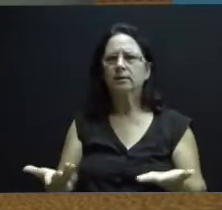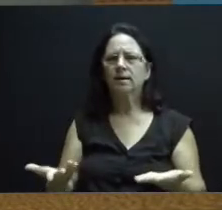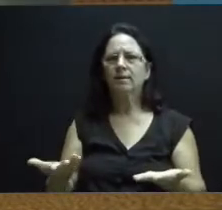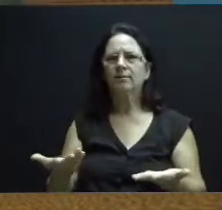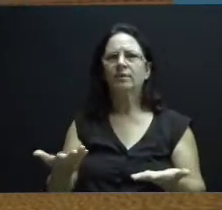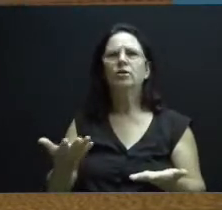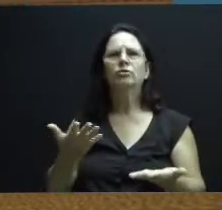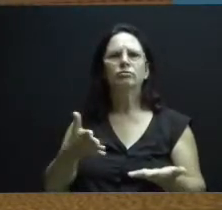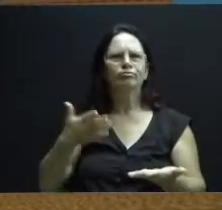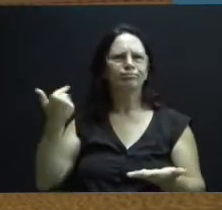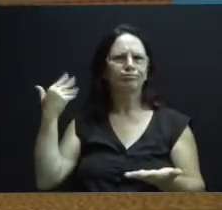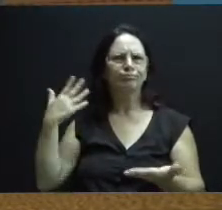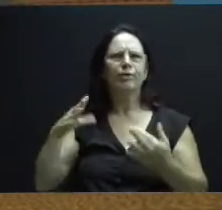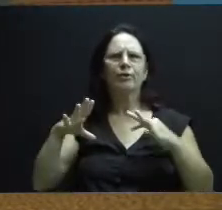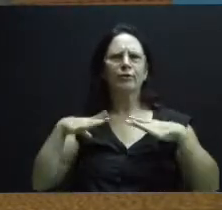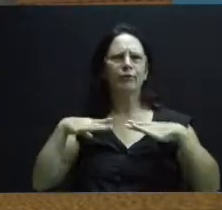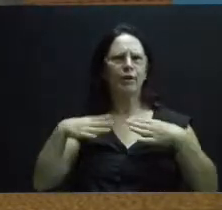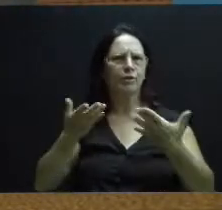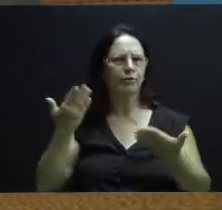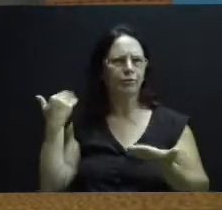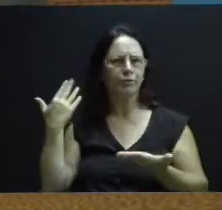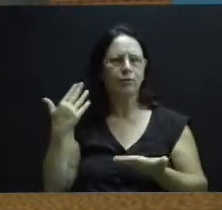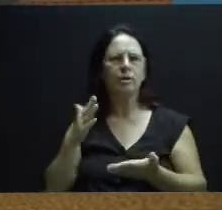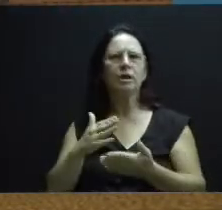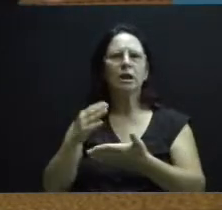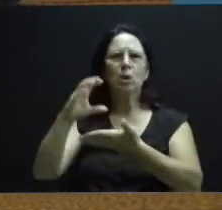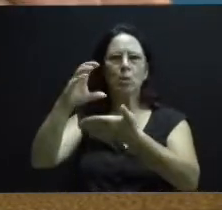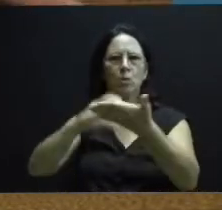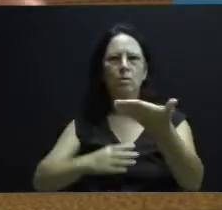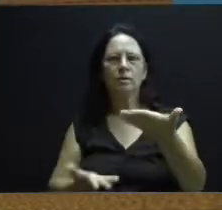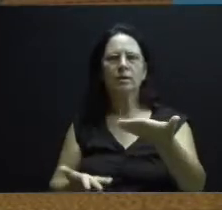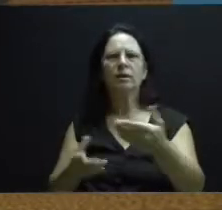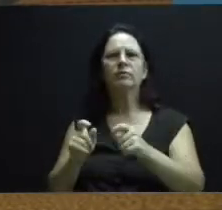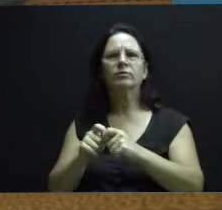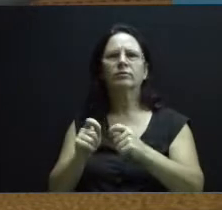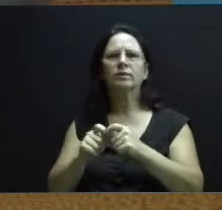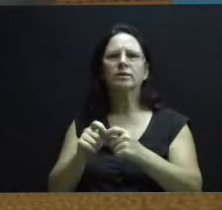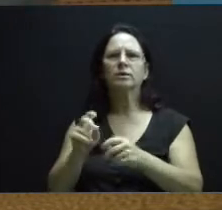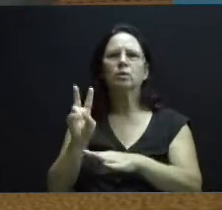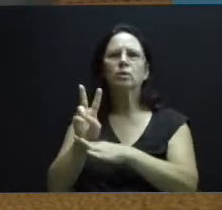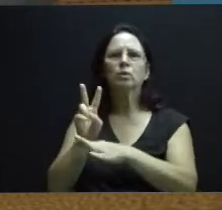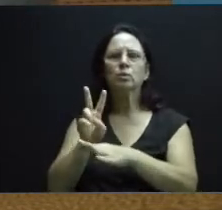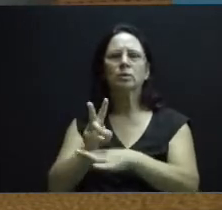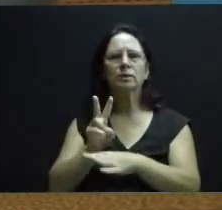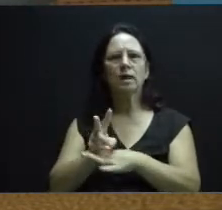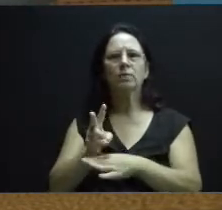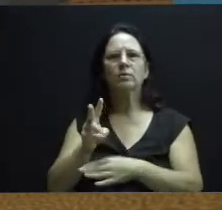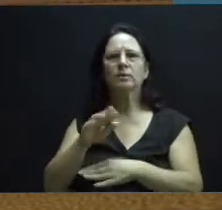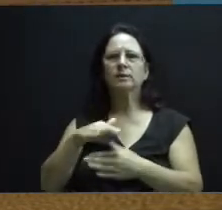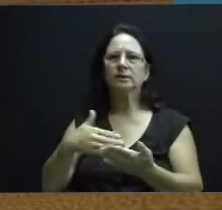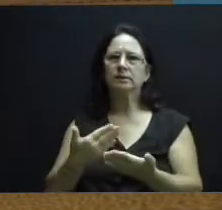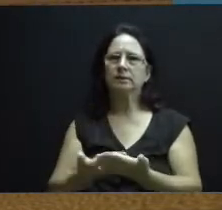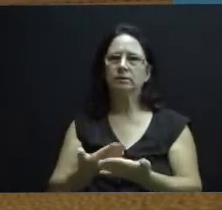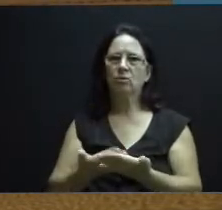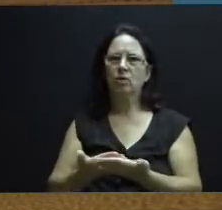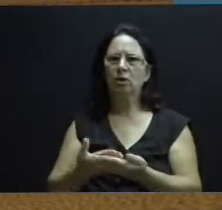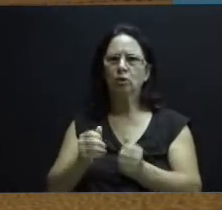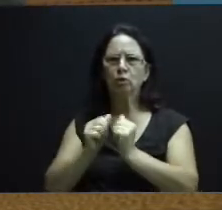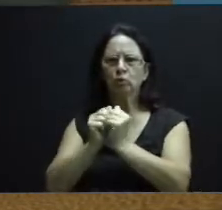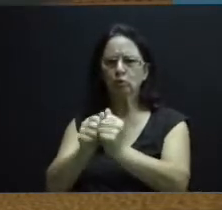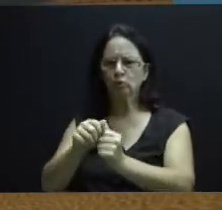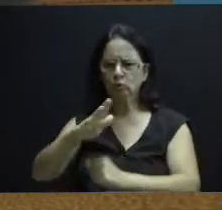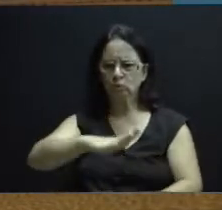passou suas férias tenho contrato em vigor estou fazendo manutenção nas escolas mas tem liberação